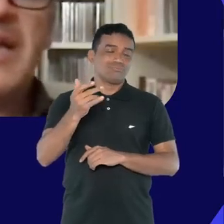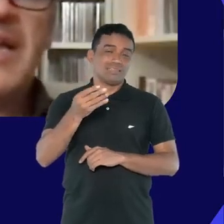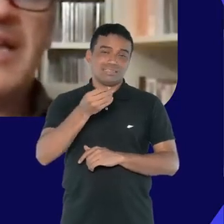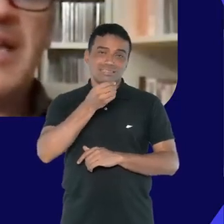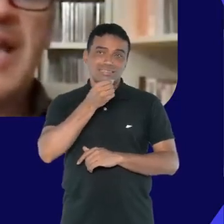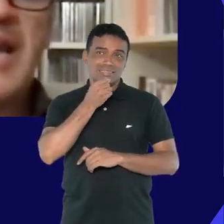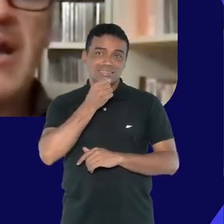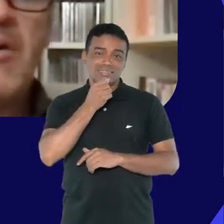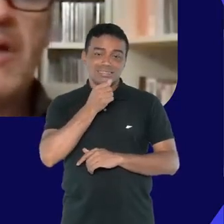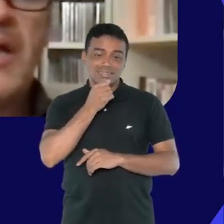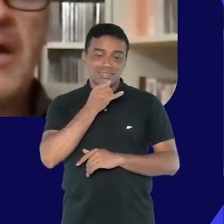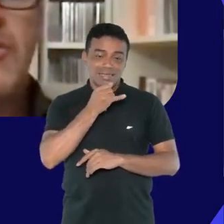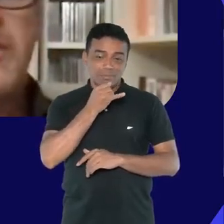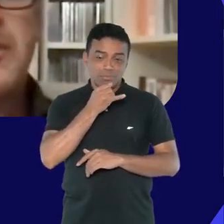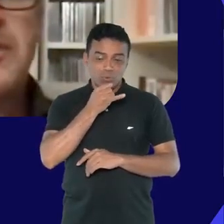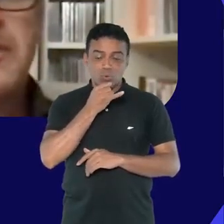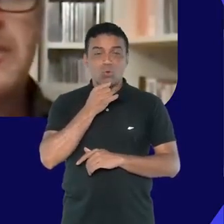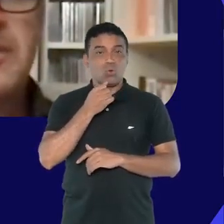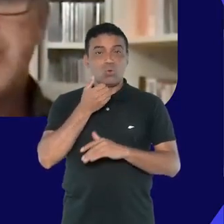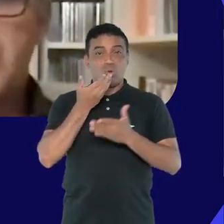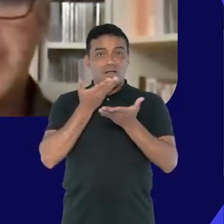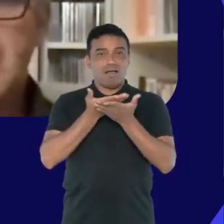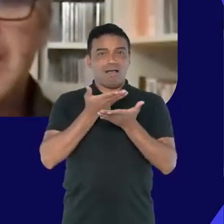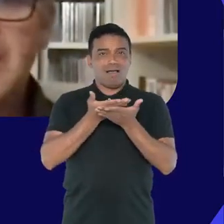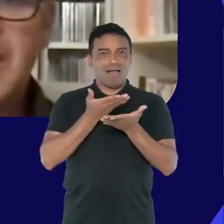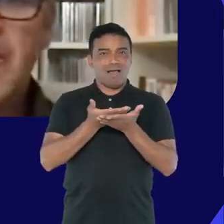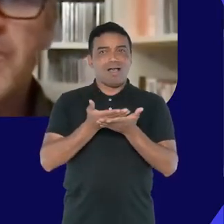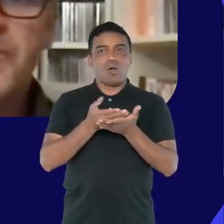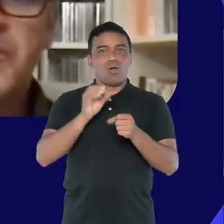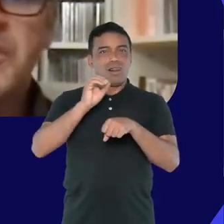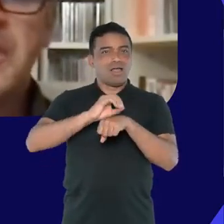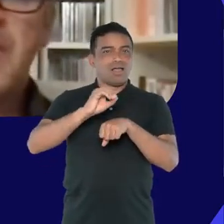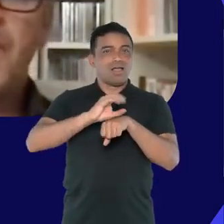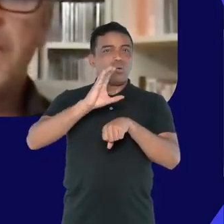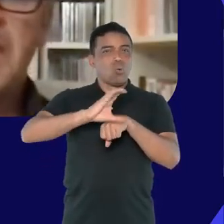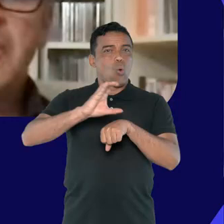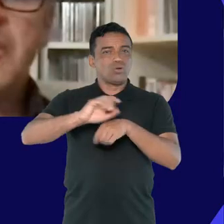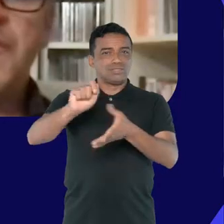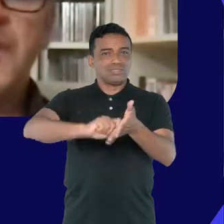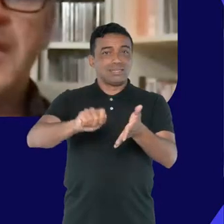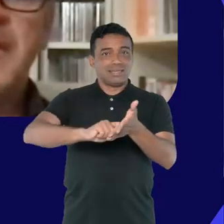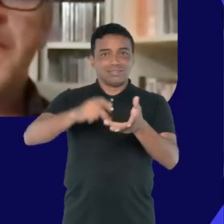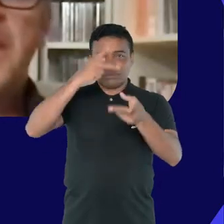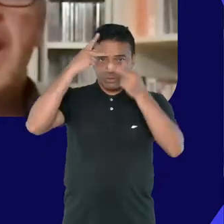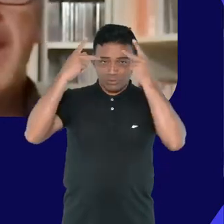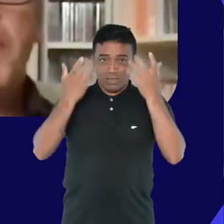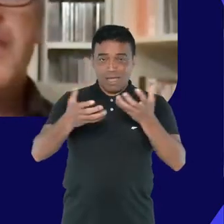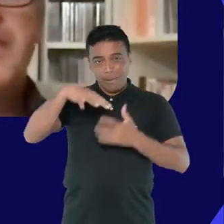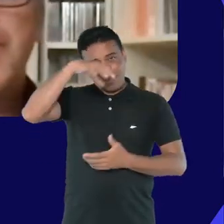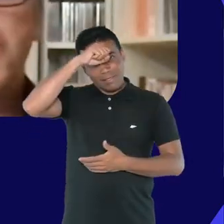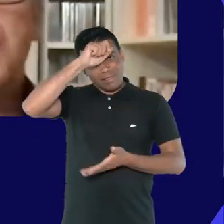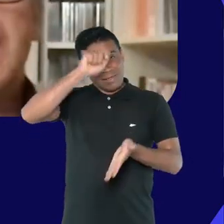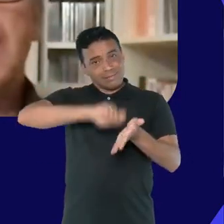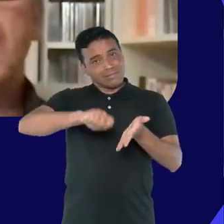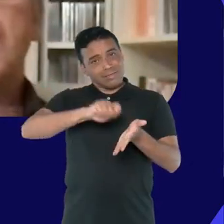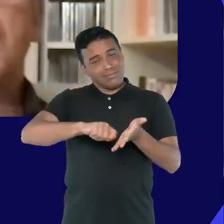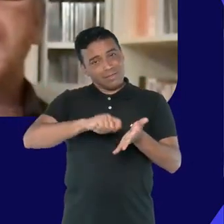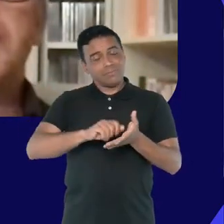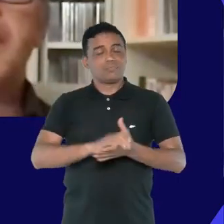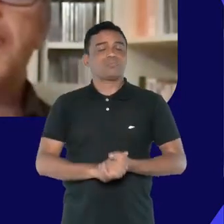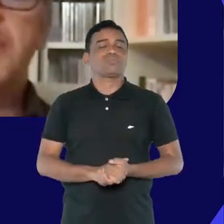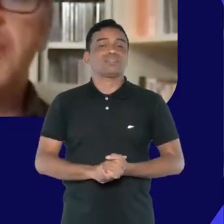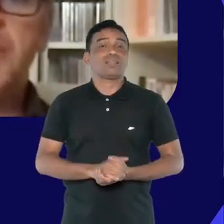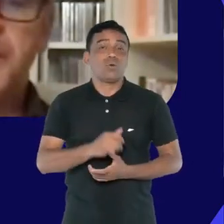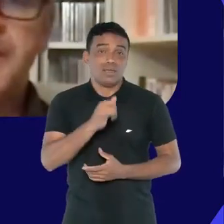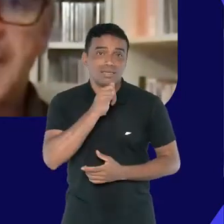estar em aulas de escrita, com pessoas que tenham vontade de escrever, é, por exemplo, o diálogo que